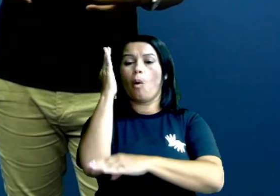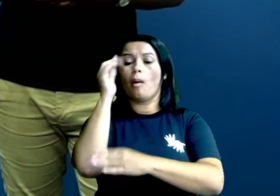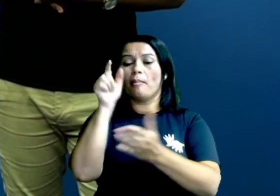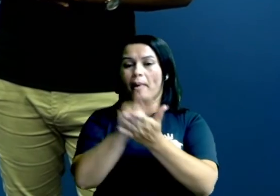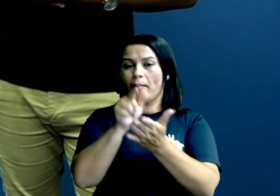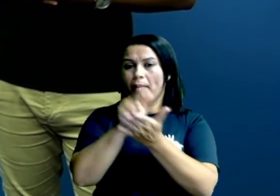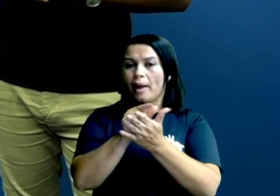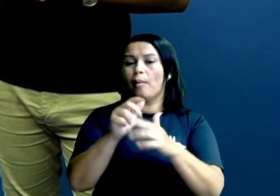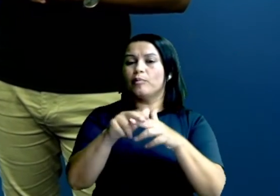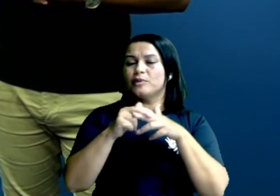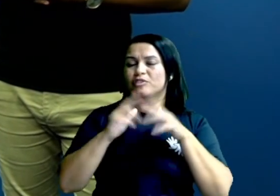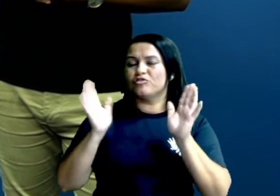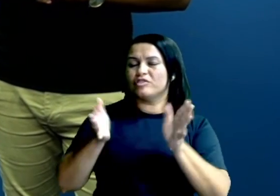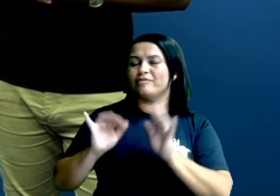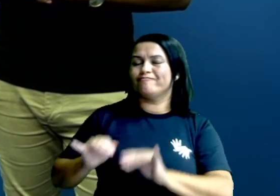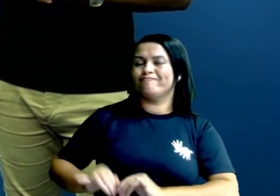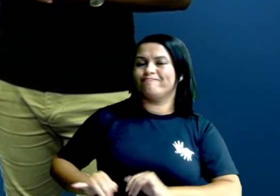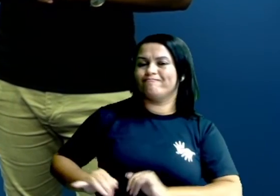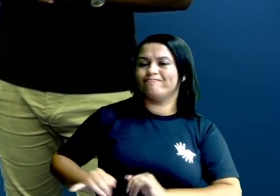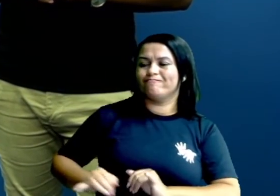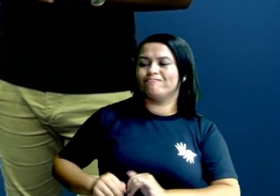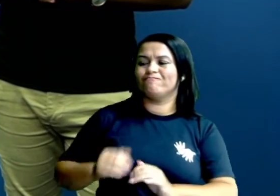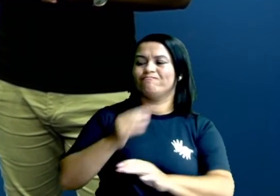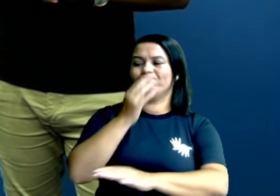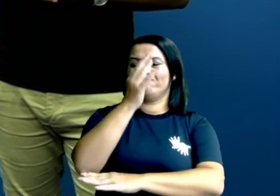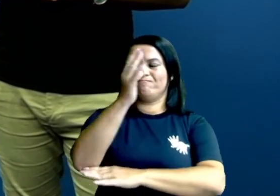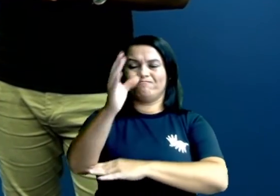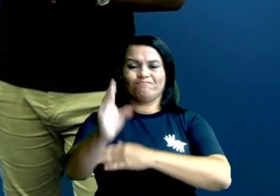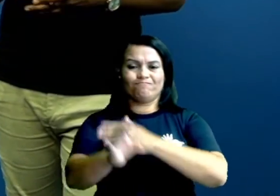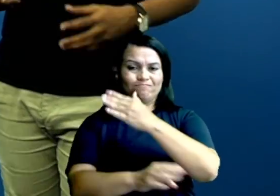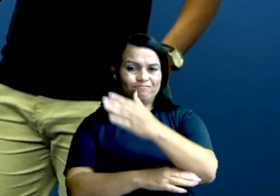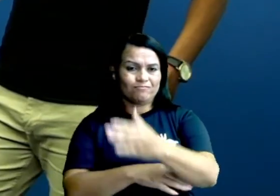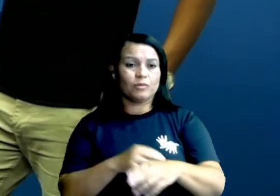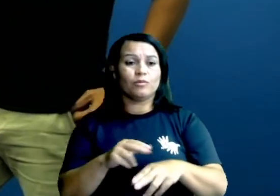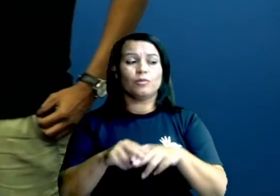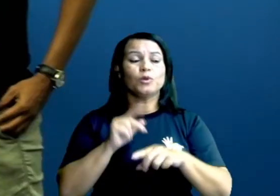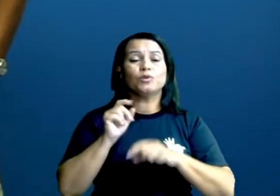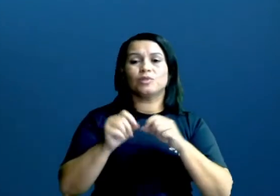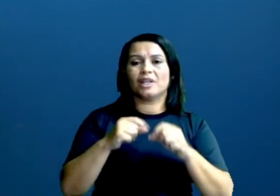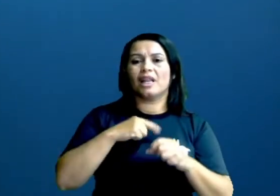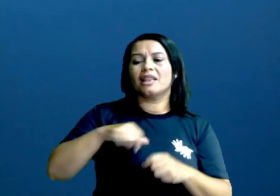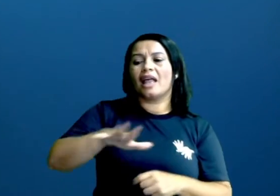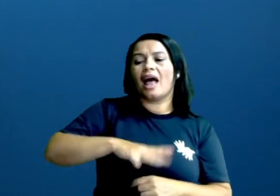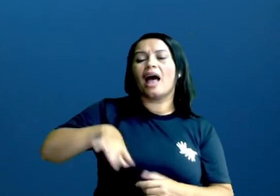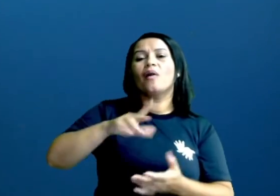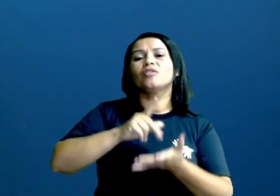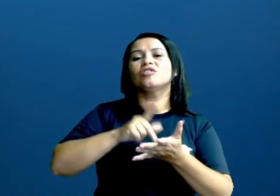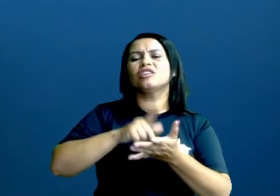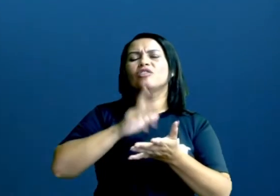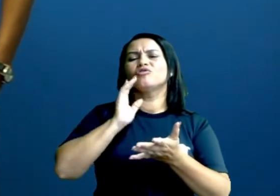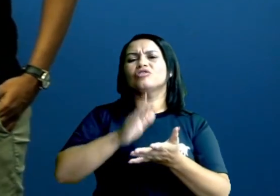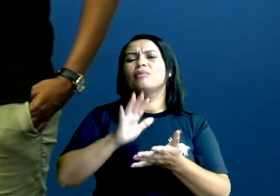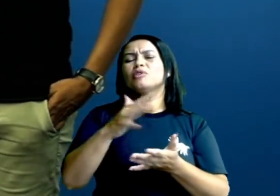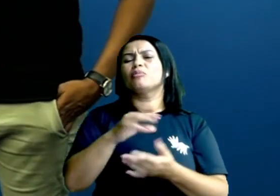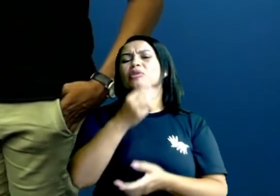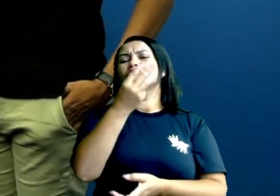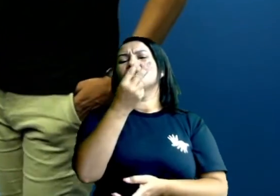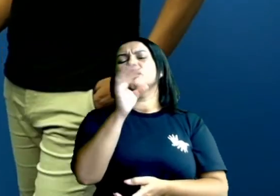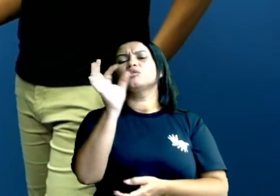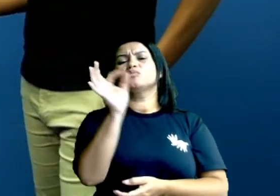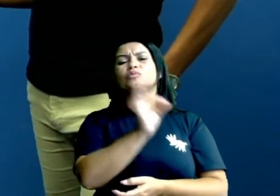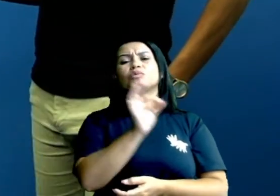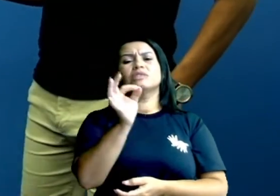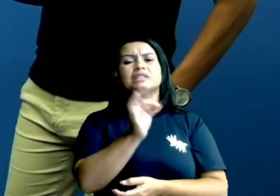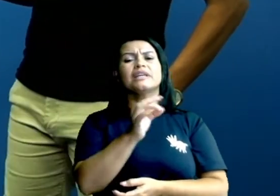e praticamente aí, né, pouquíssimo da sua área original foi o que restou. Estimativas apontam em cerca de apenas